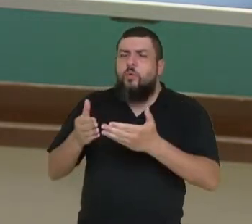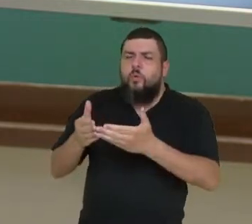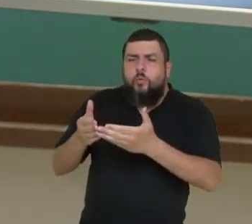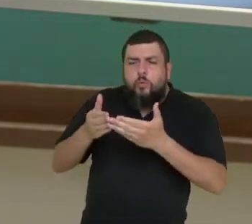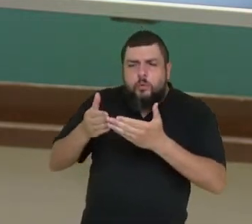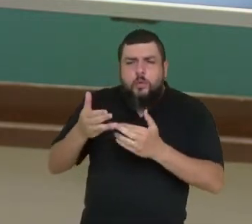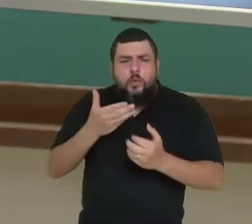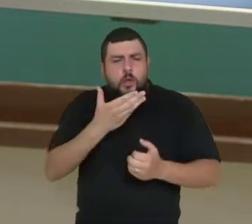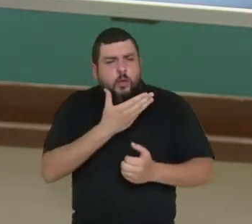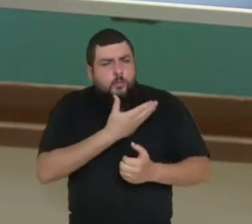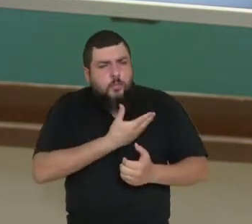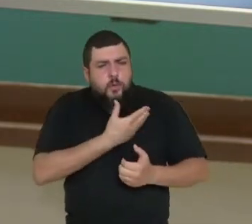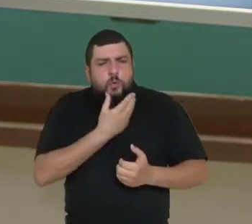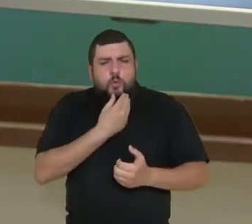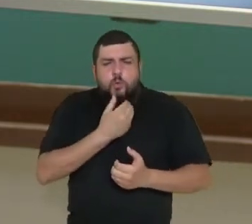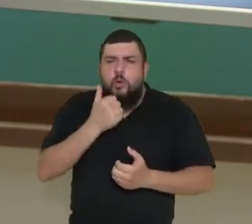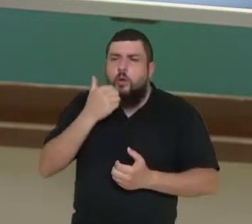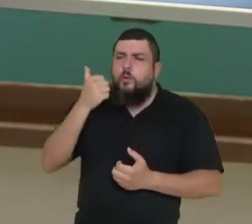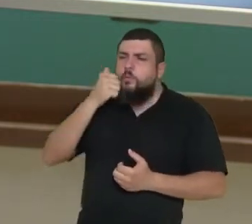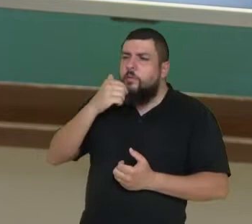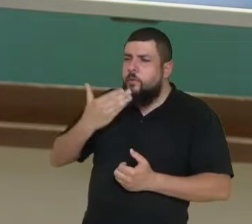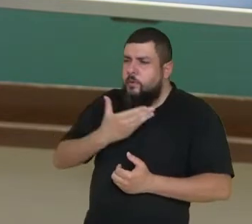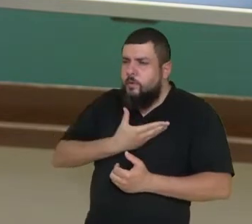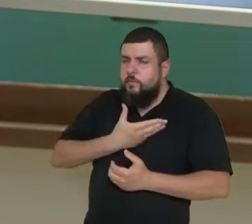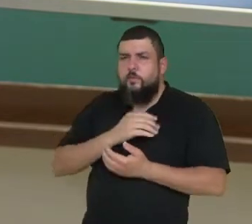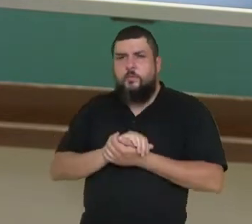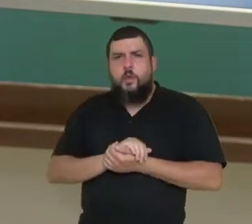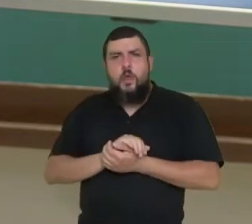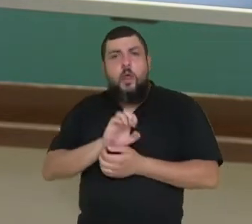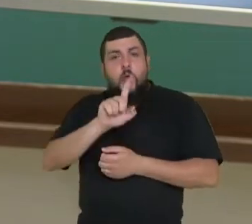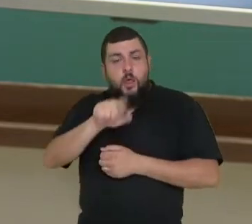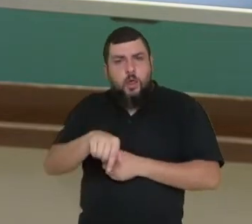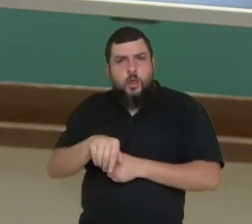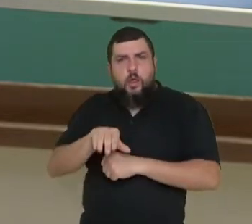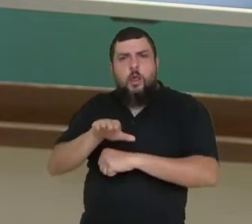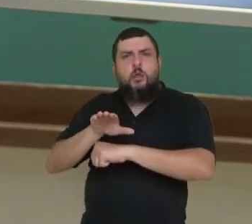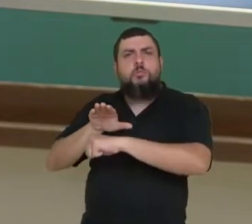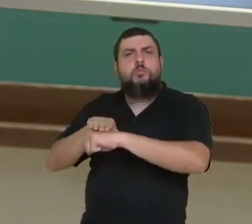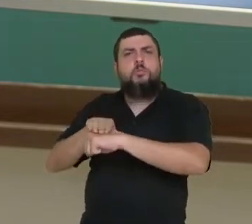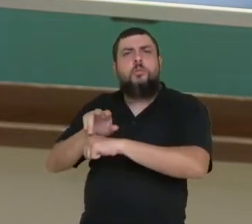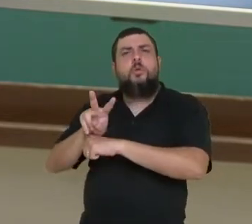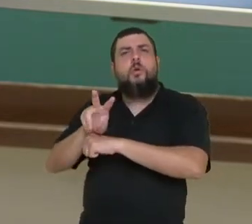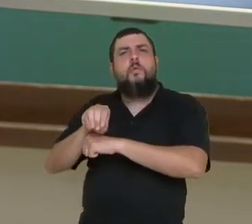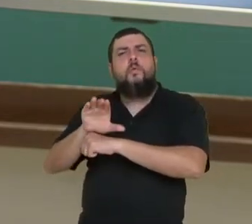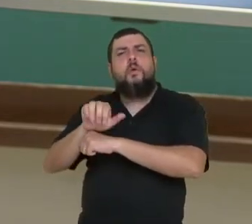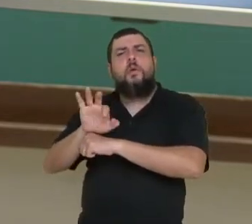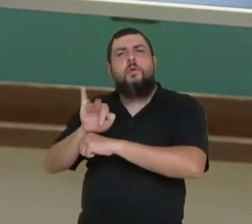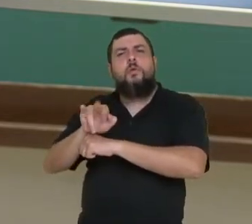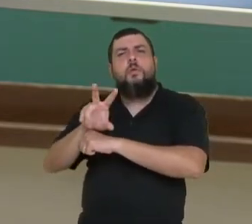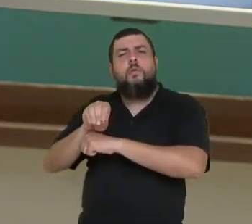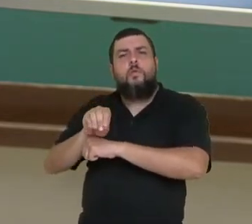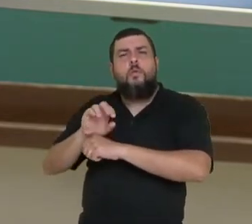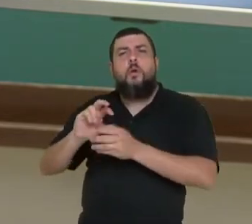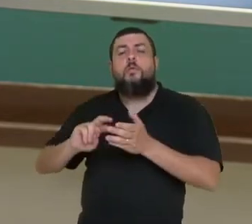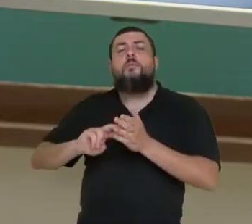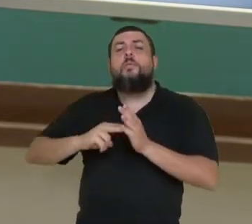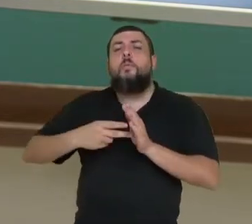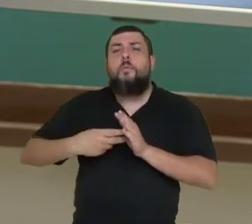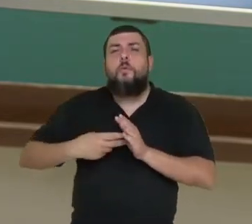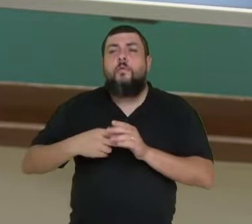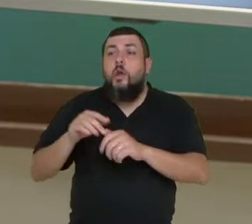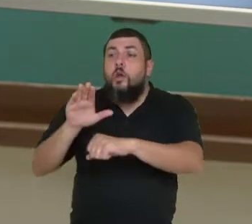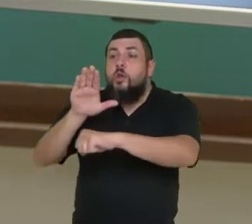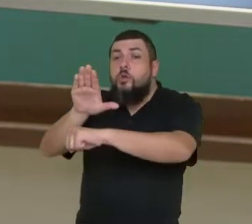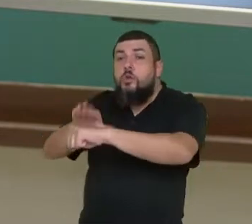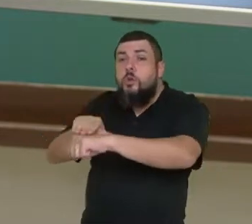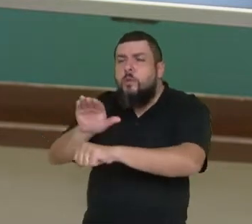Então a gente tem um vocativo. Essa é uma forma de se direcionar ao leitor na interação verbal,